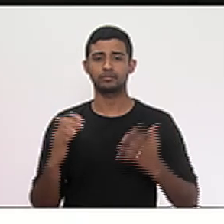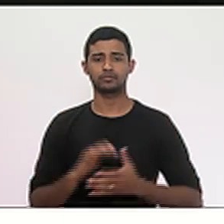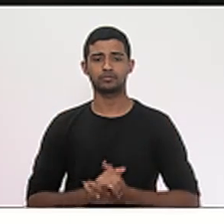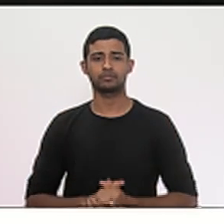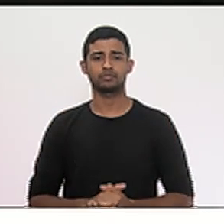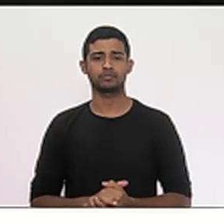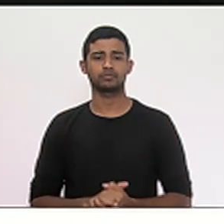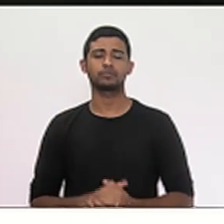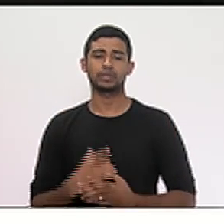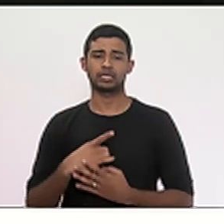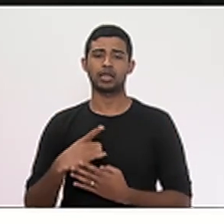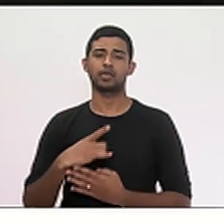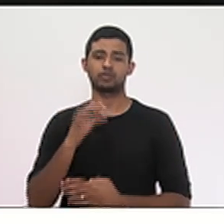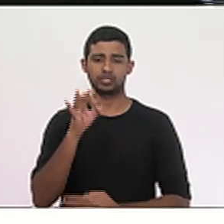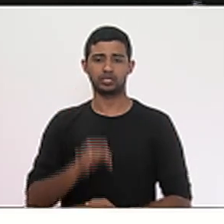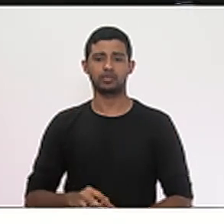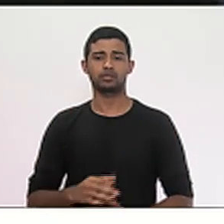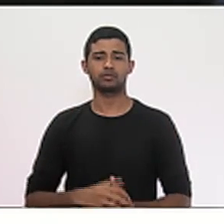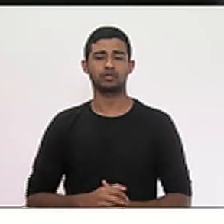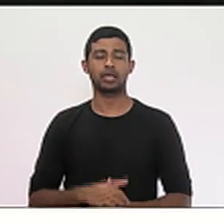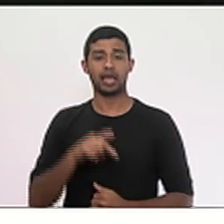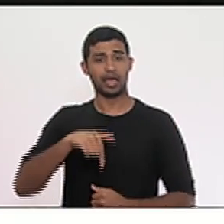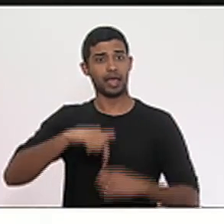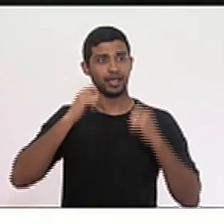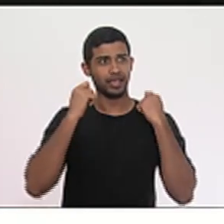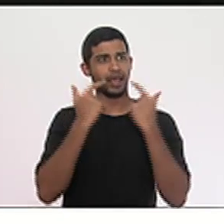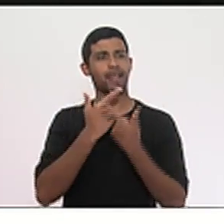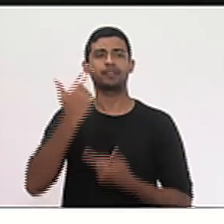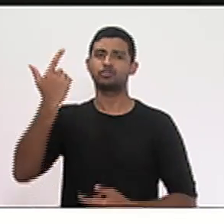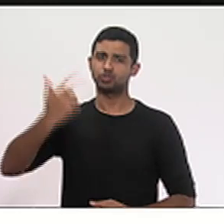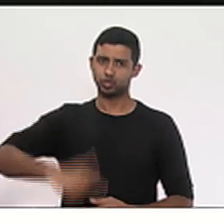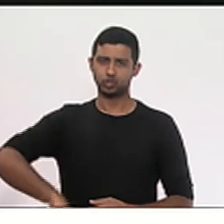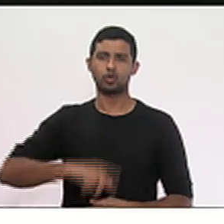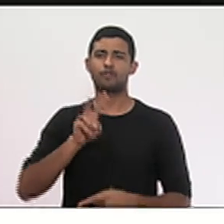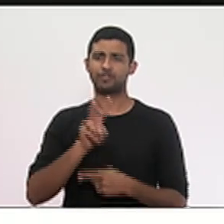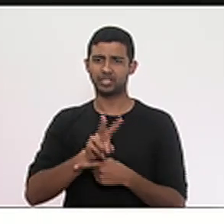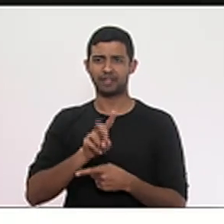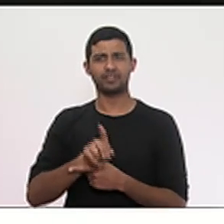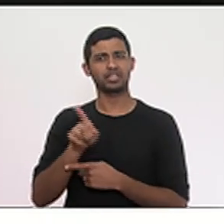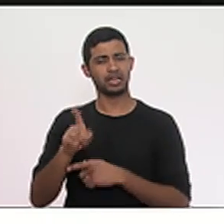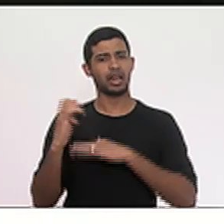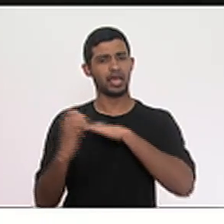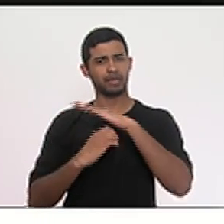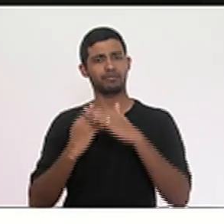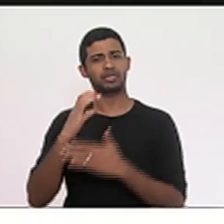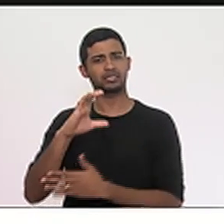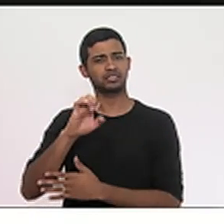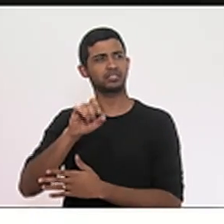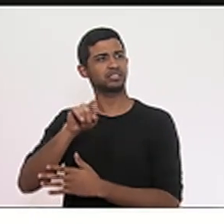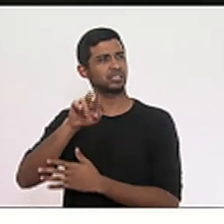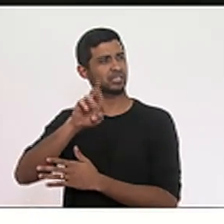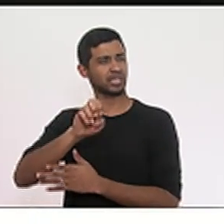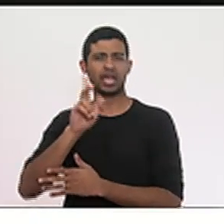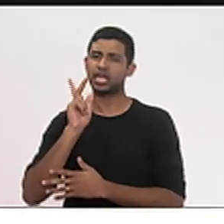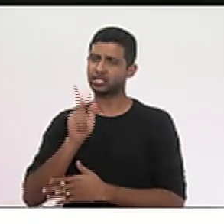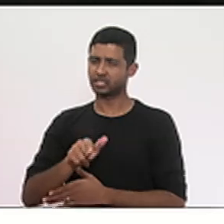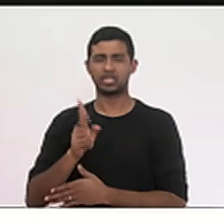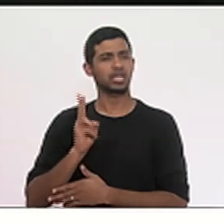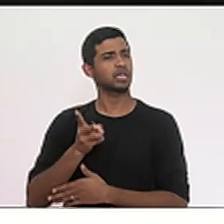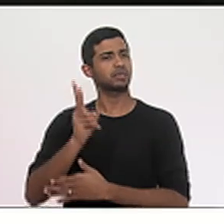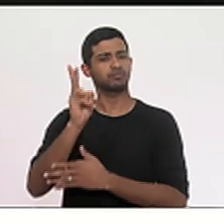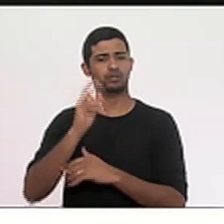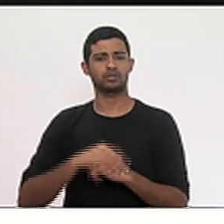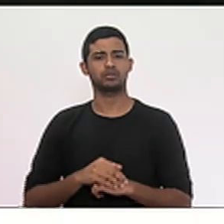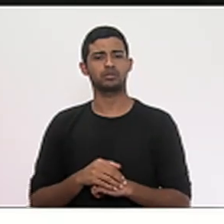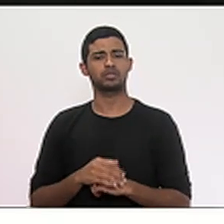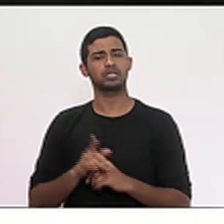Eu tenho certeza que essa casa, mais uma vez, vai defender a SEDAI como sempre defendeu. E o governador, eu tenho certeza